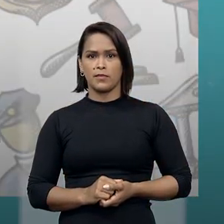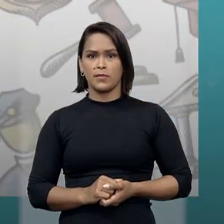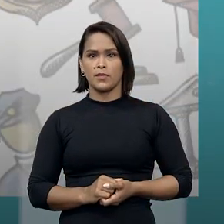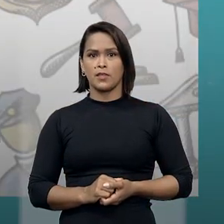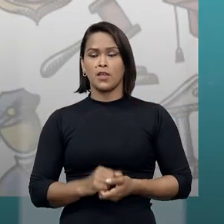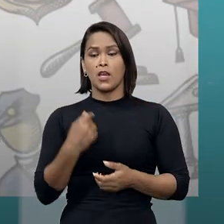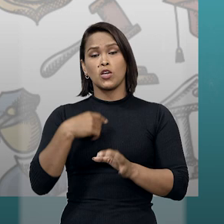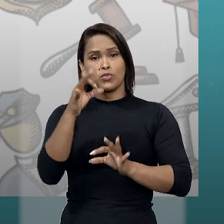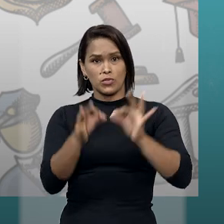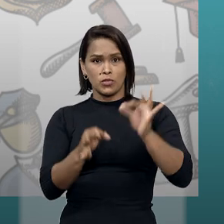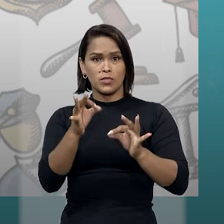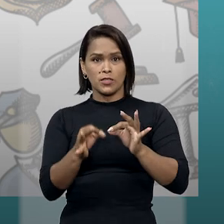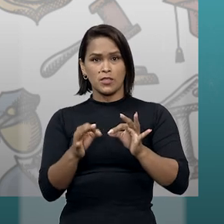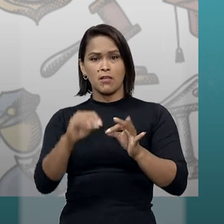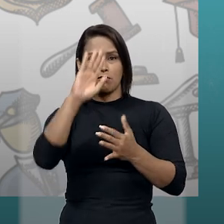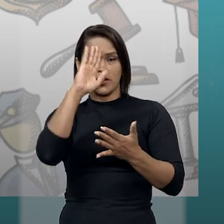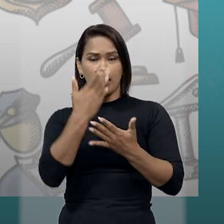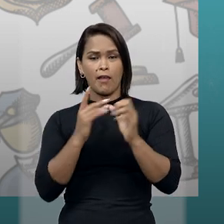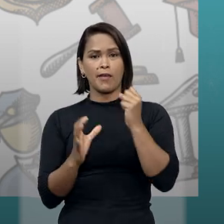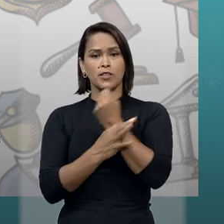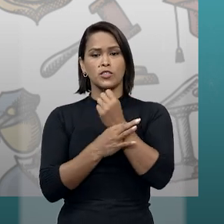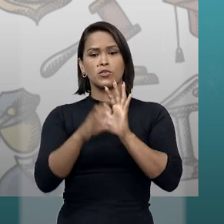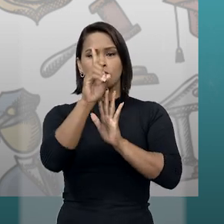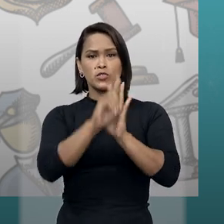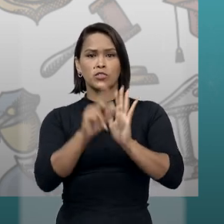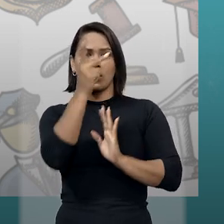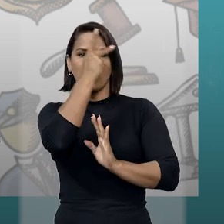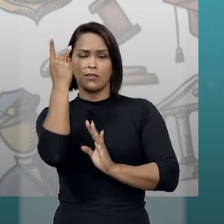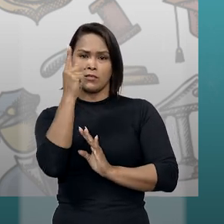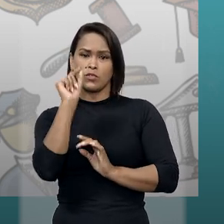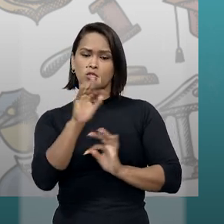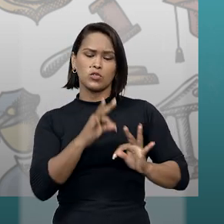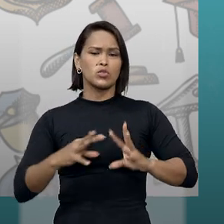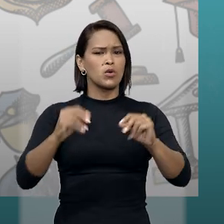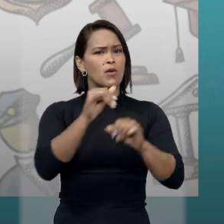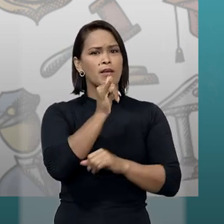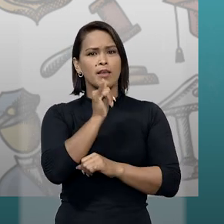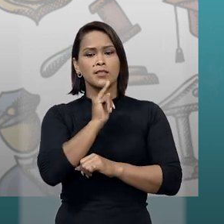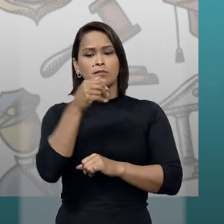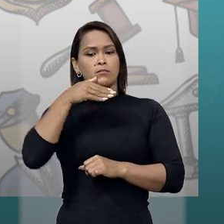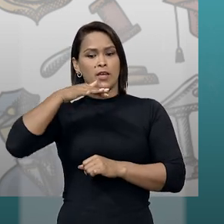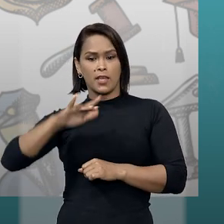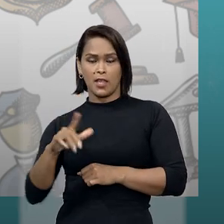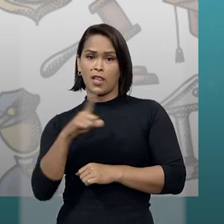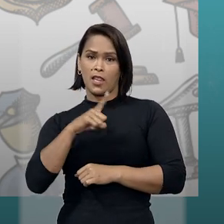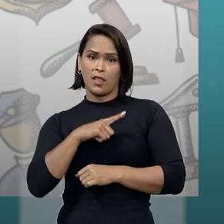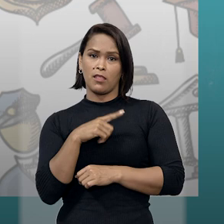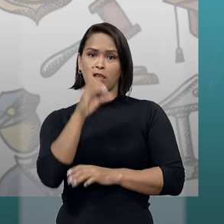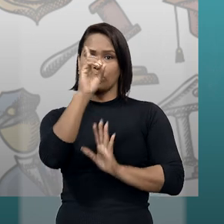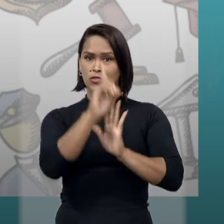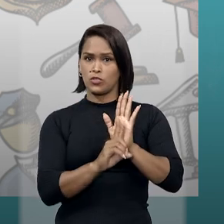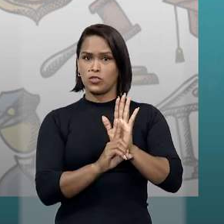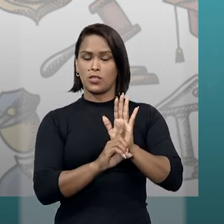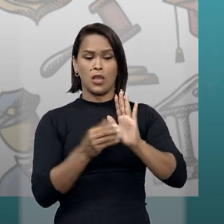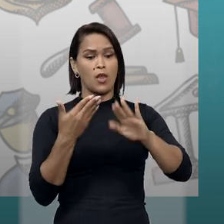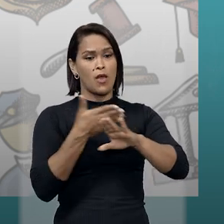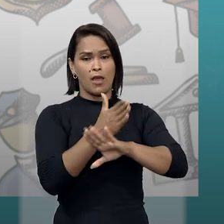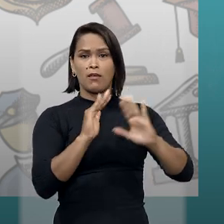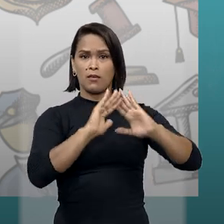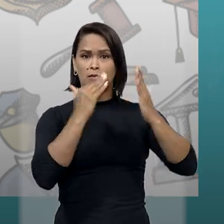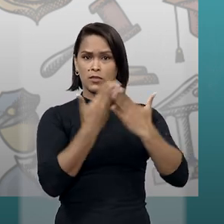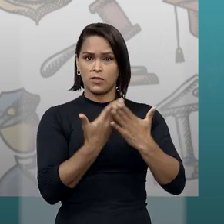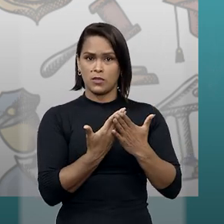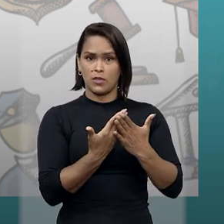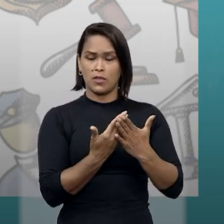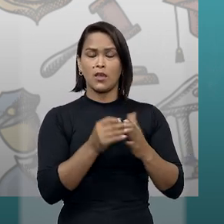isso. Para mim, justiça é garantir os direitos das pessoas. Por exemplo, a criança ela tem direito a ir para a